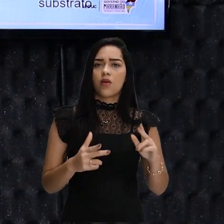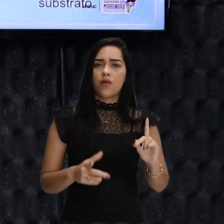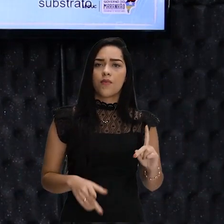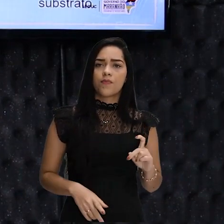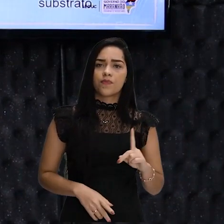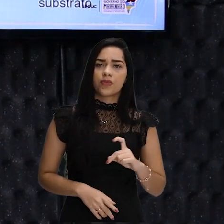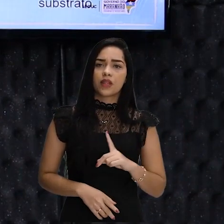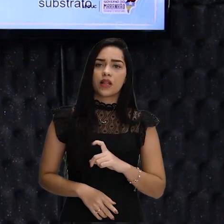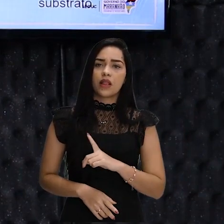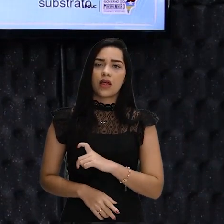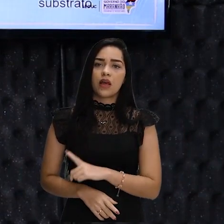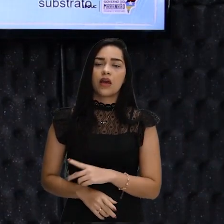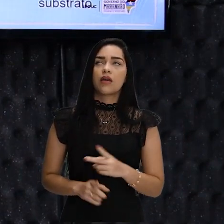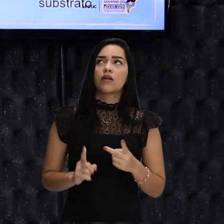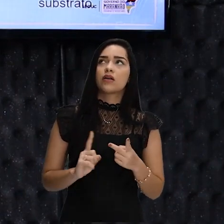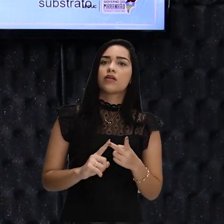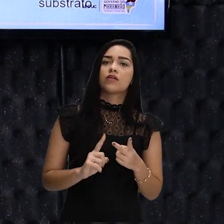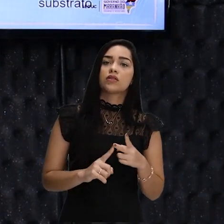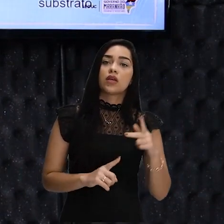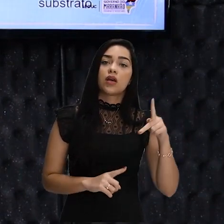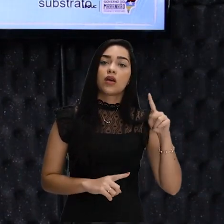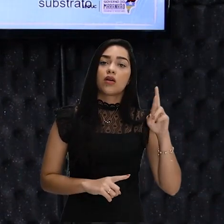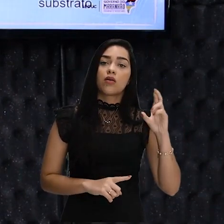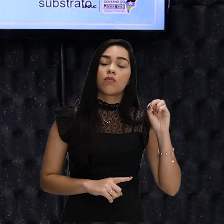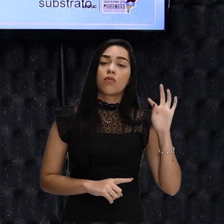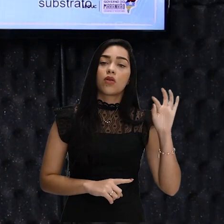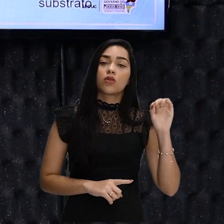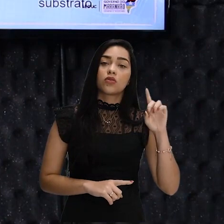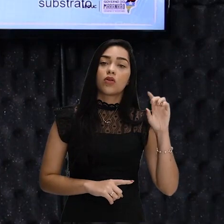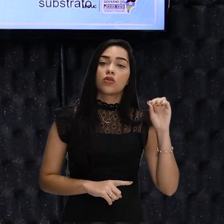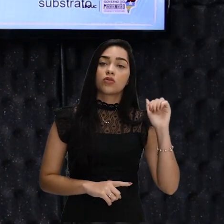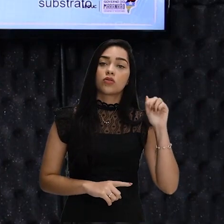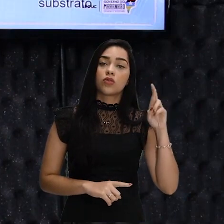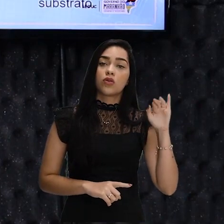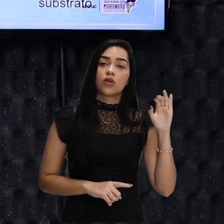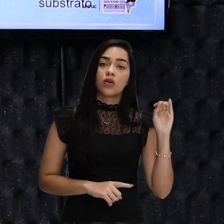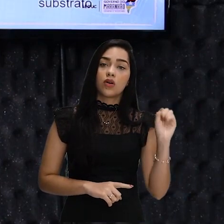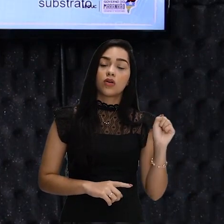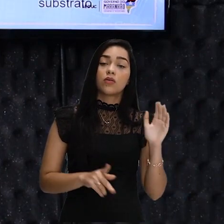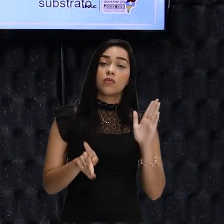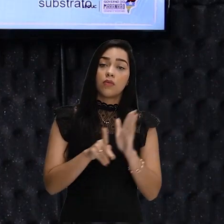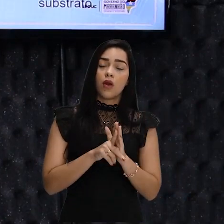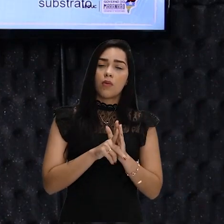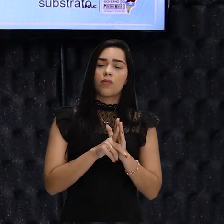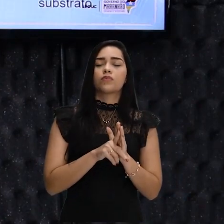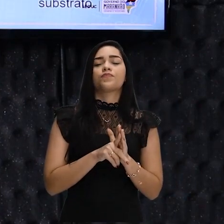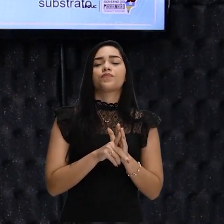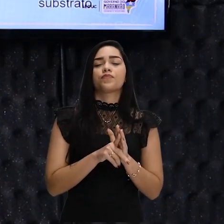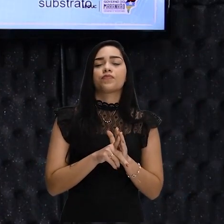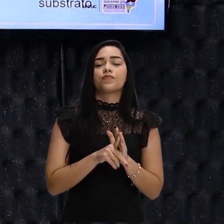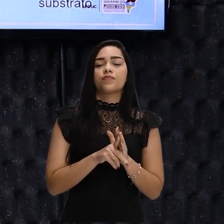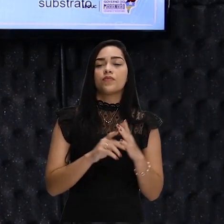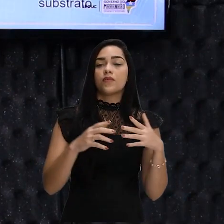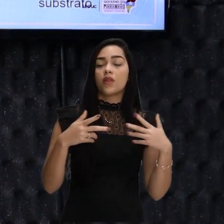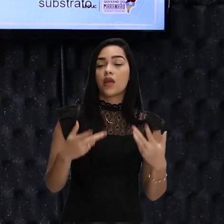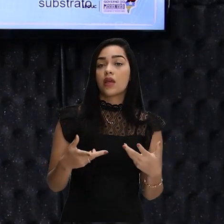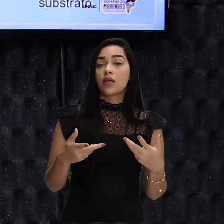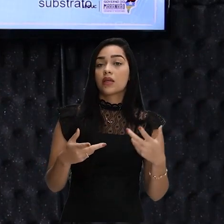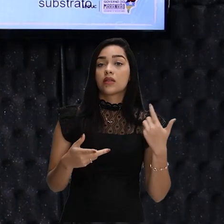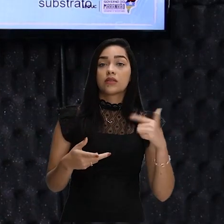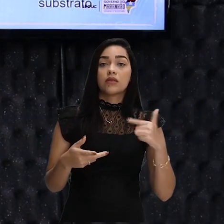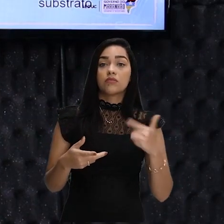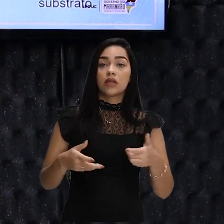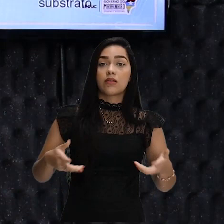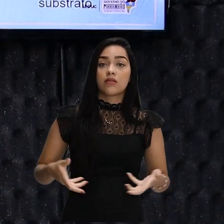animais marinhos, protozoários, ou seja, seres microscópicos que não